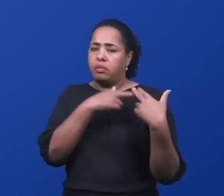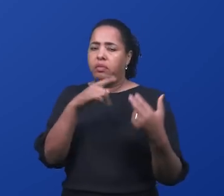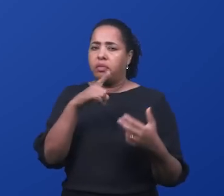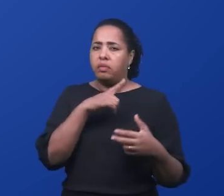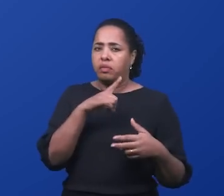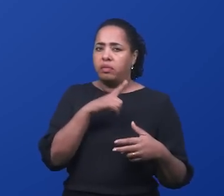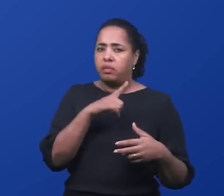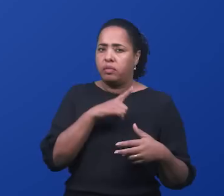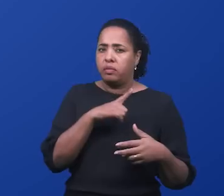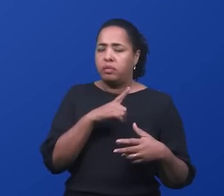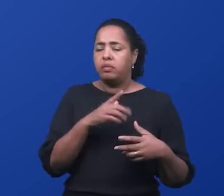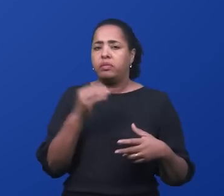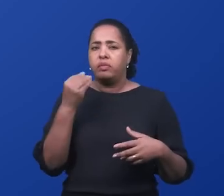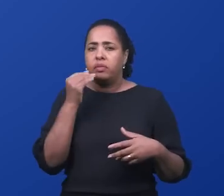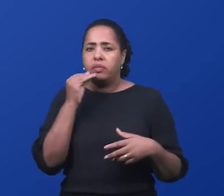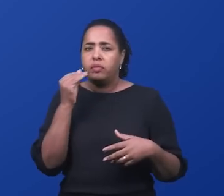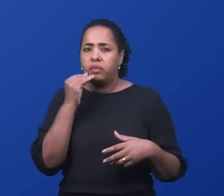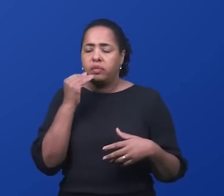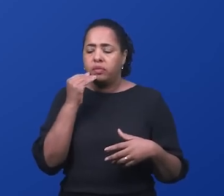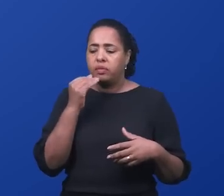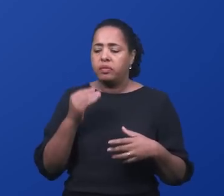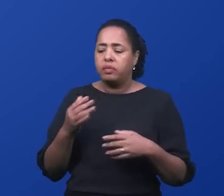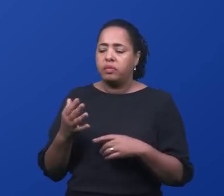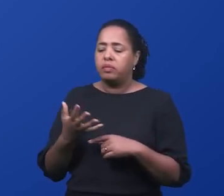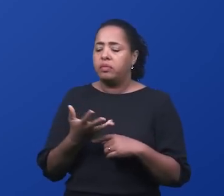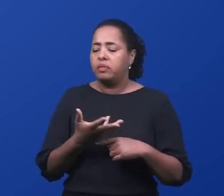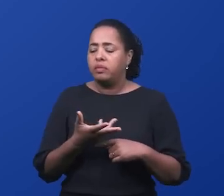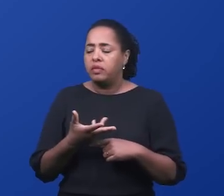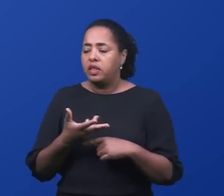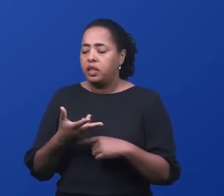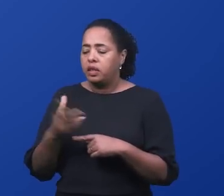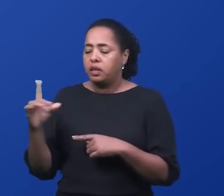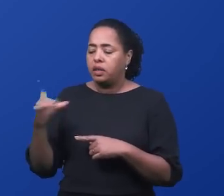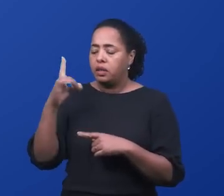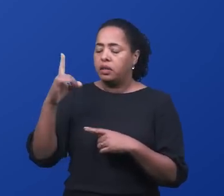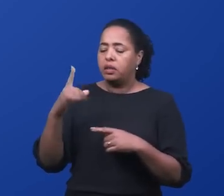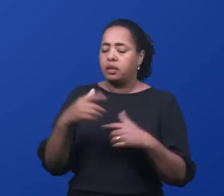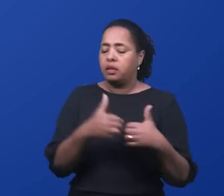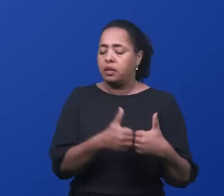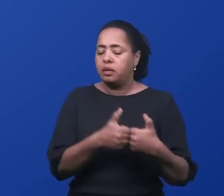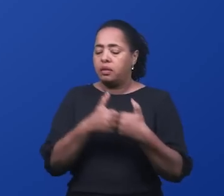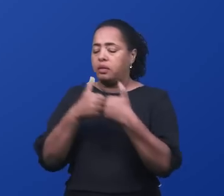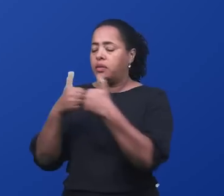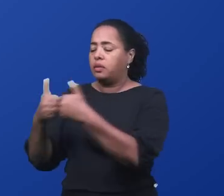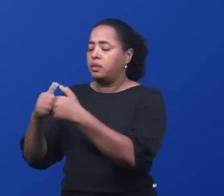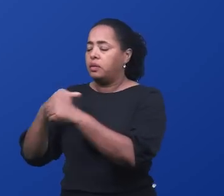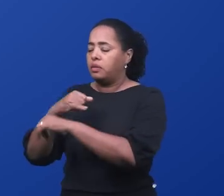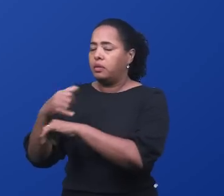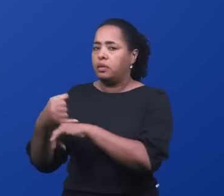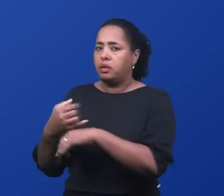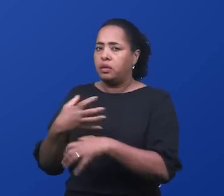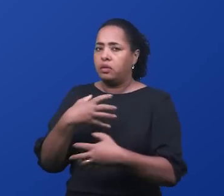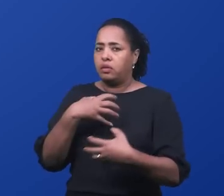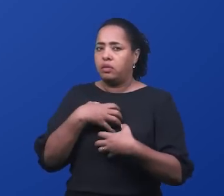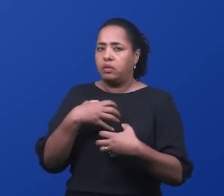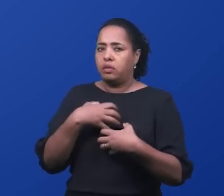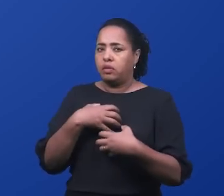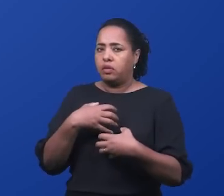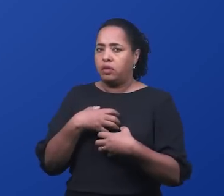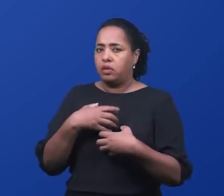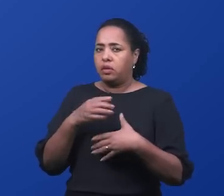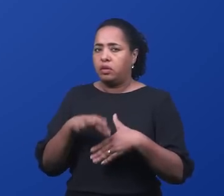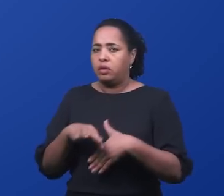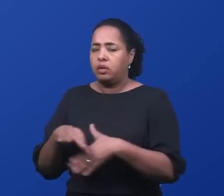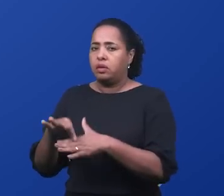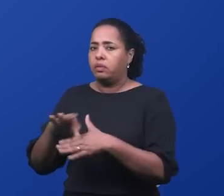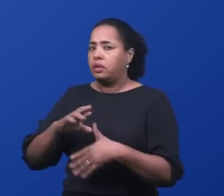houve uma primeira tentativa de levar a arca para Jerusalém por Davi. E daquela forma que foi levada, não era a forma